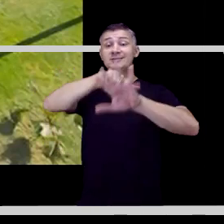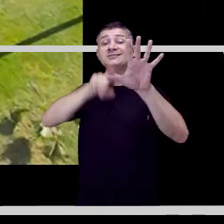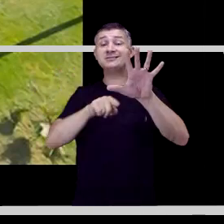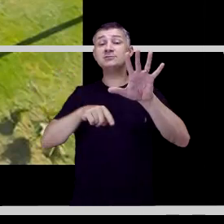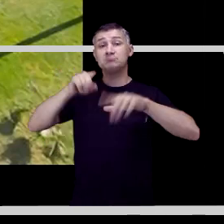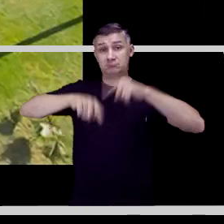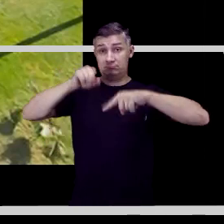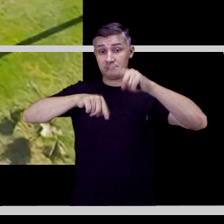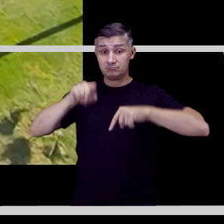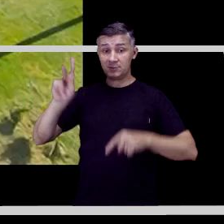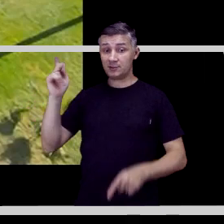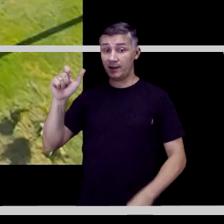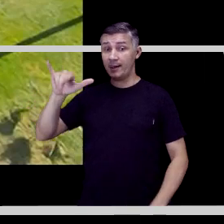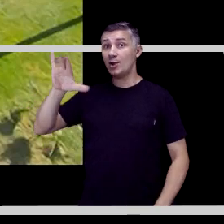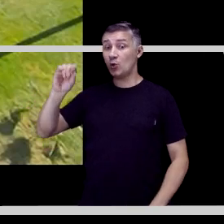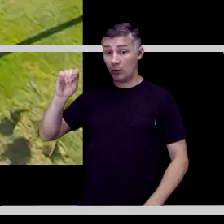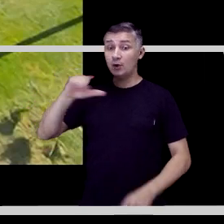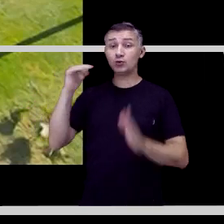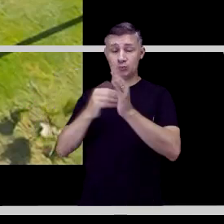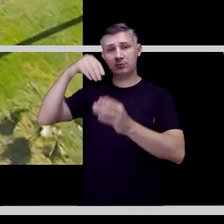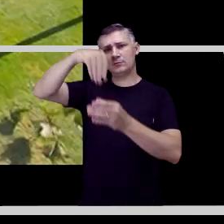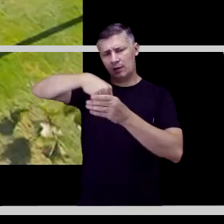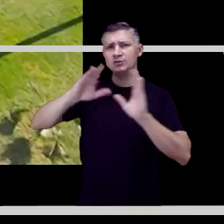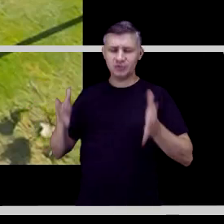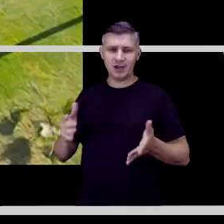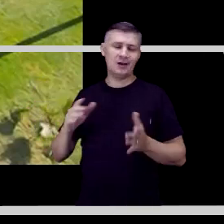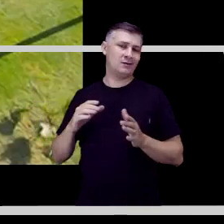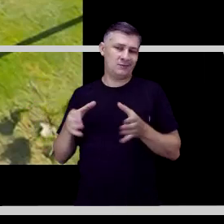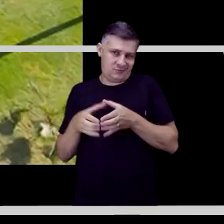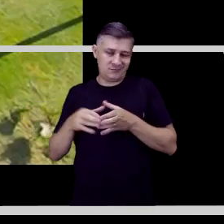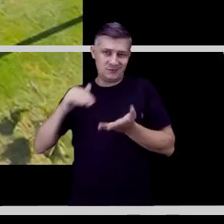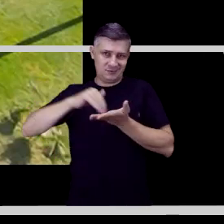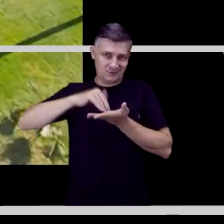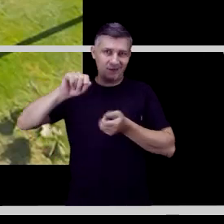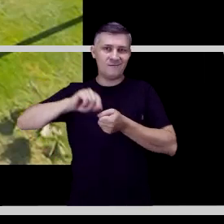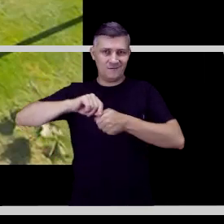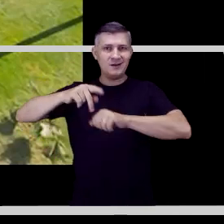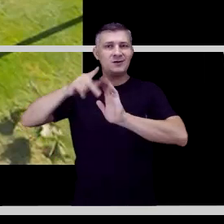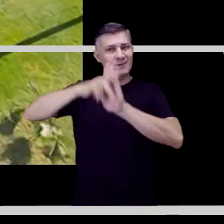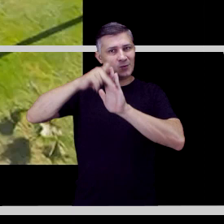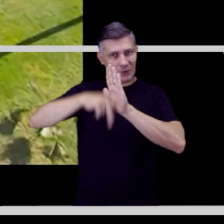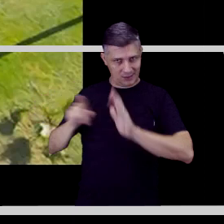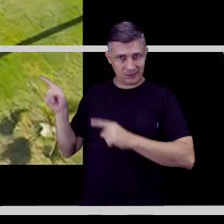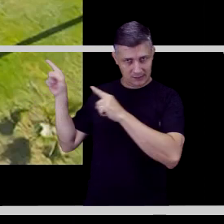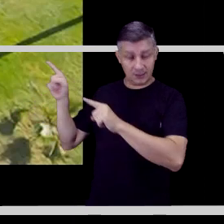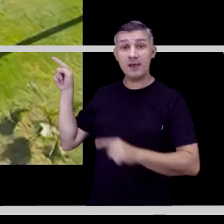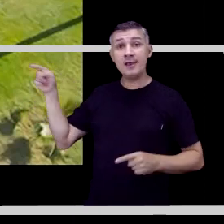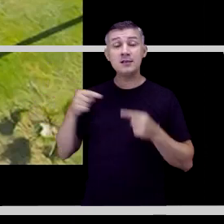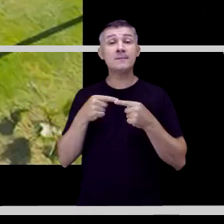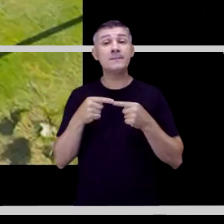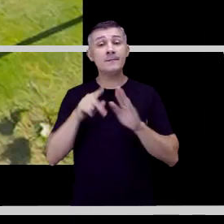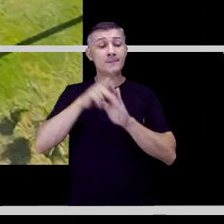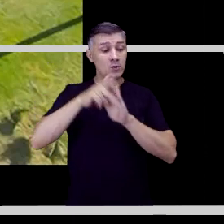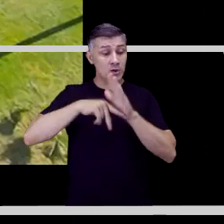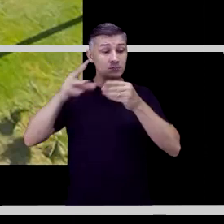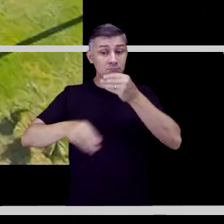de Almeida. Aqui já é a conformação toda do escritório, fazendo o projeto. E é um projeto em que a